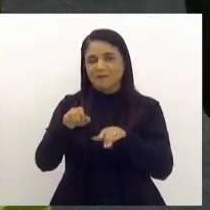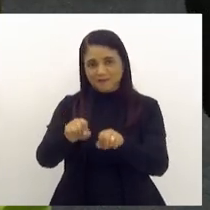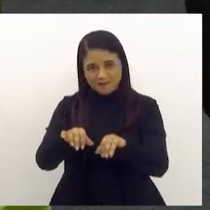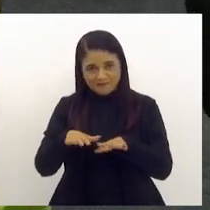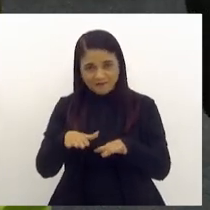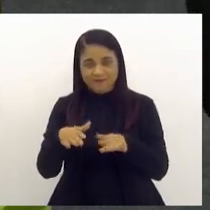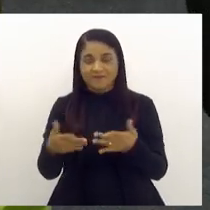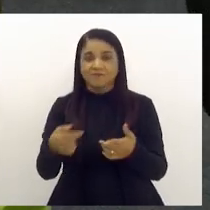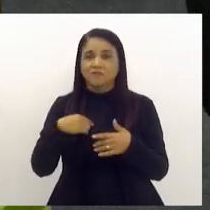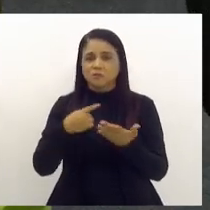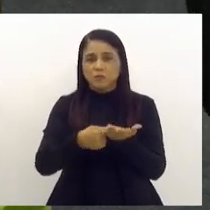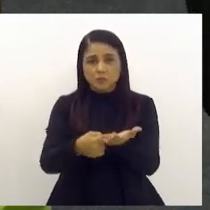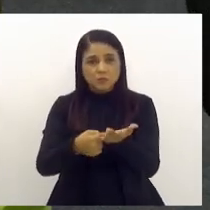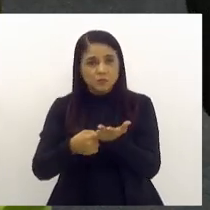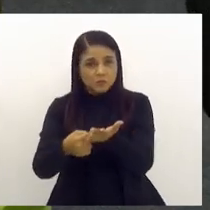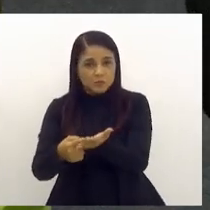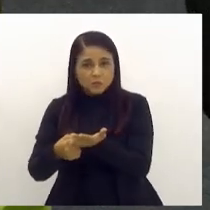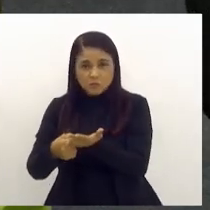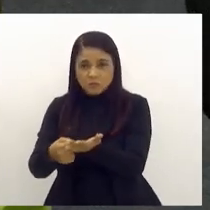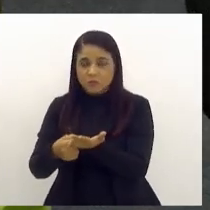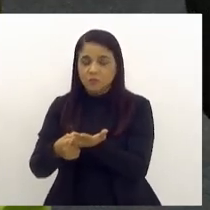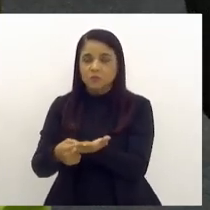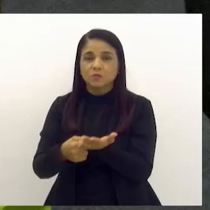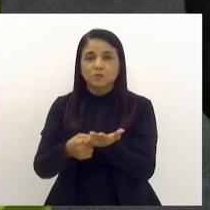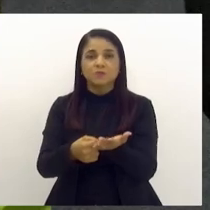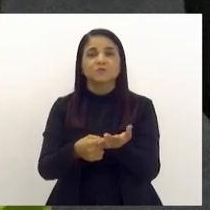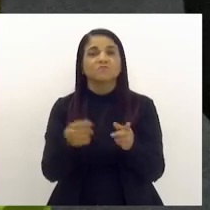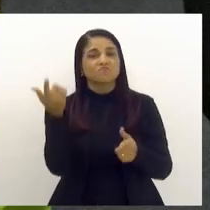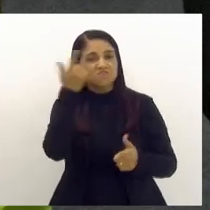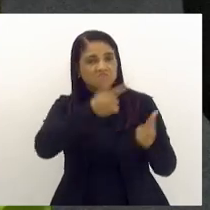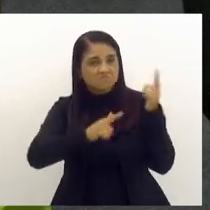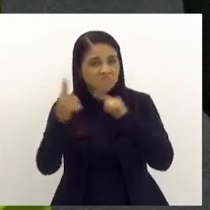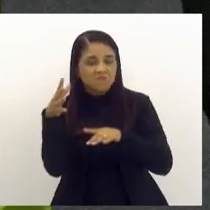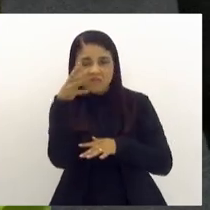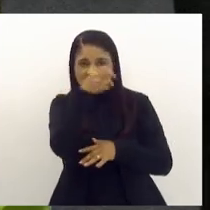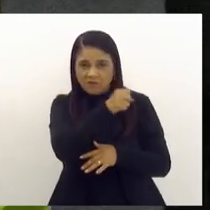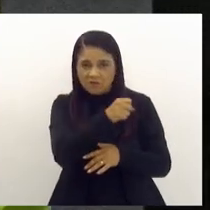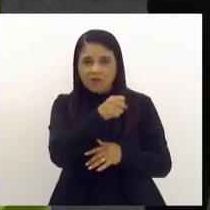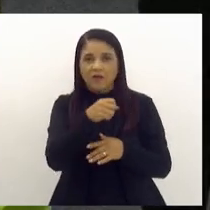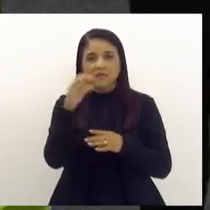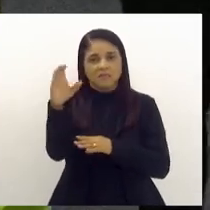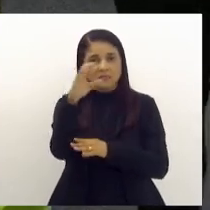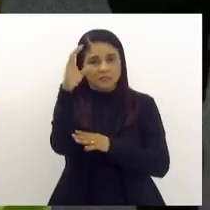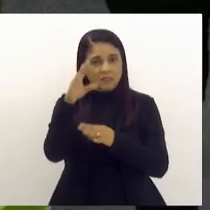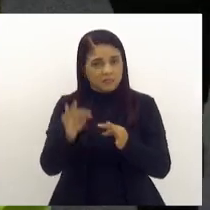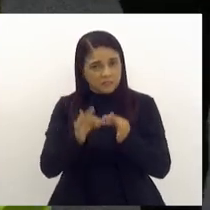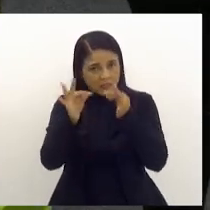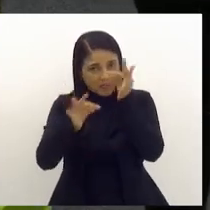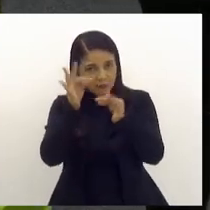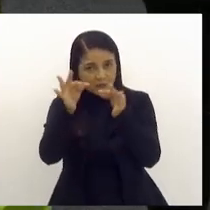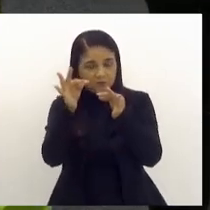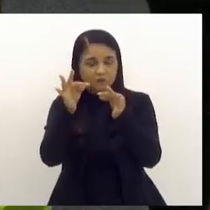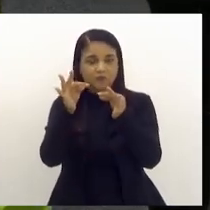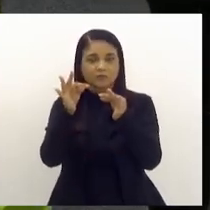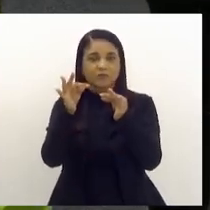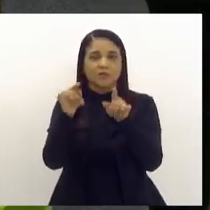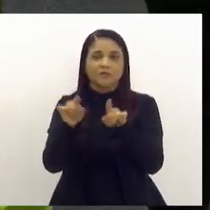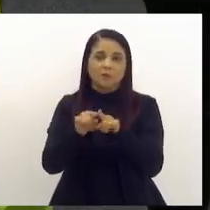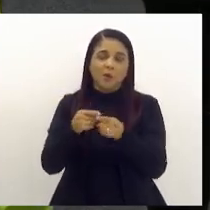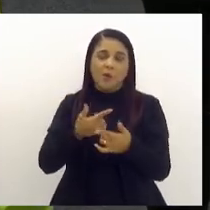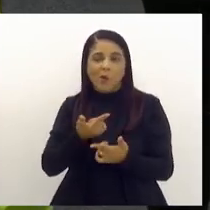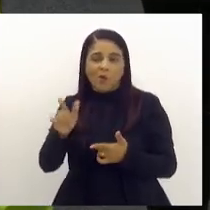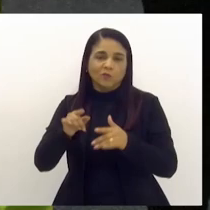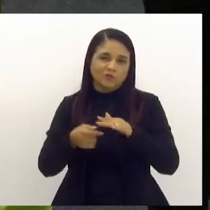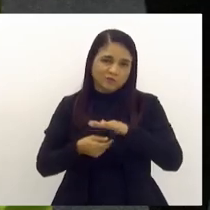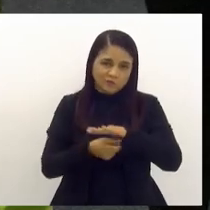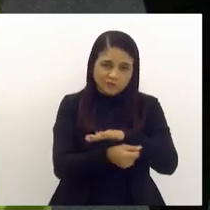conta dos acordos feitos e por conta da gente ter conseguido salvar a ciência e tecnologia, fora outros fundos que são